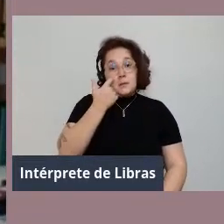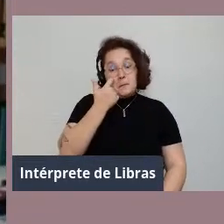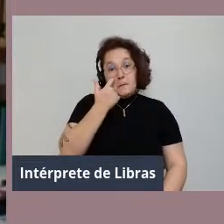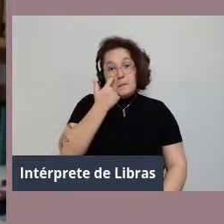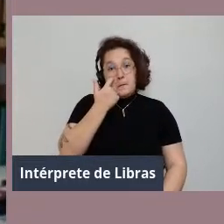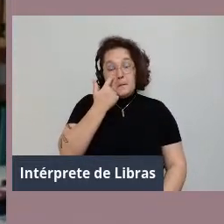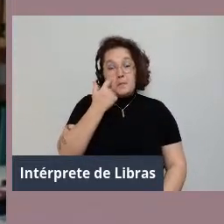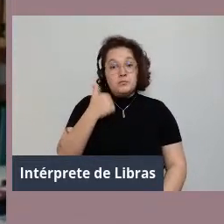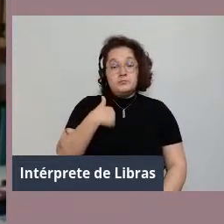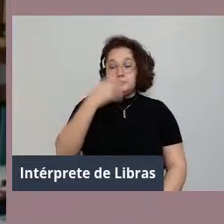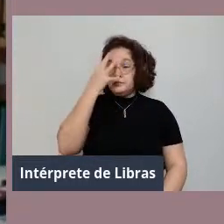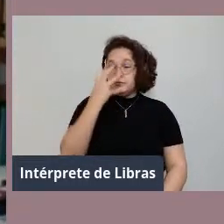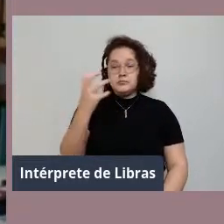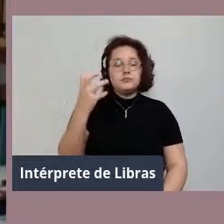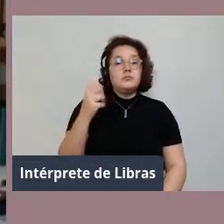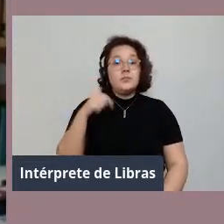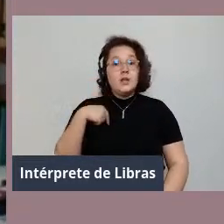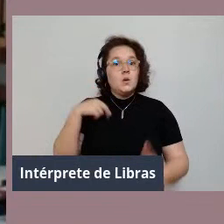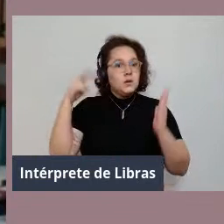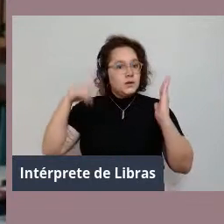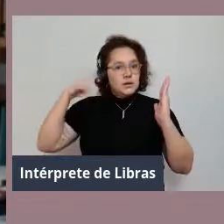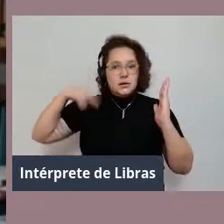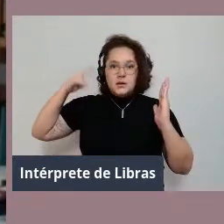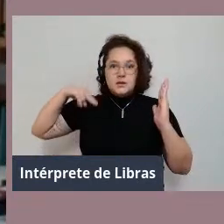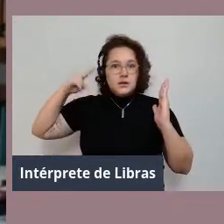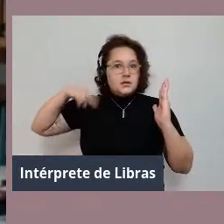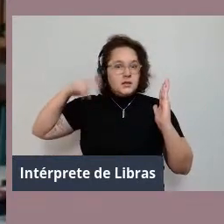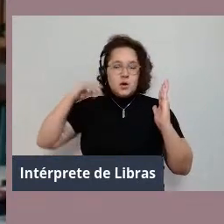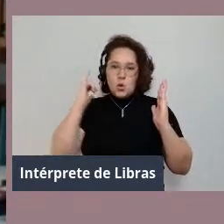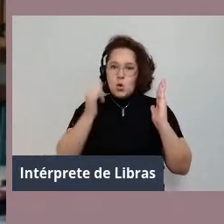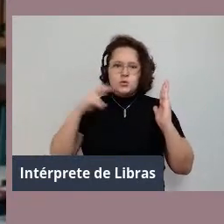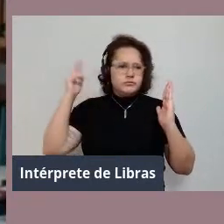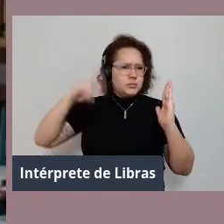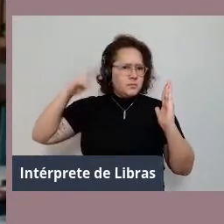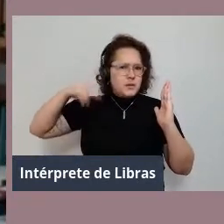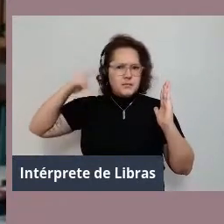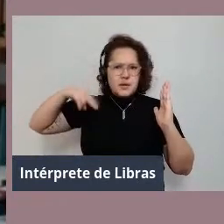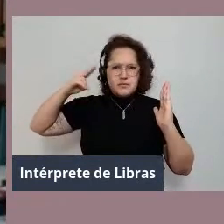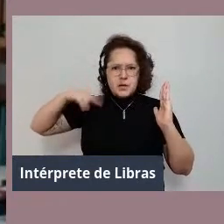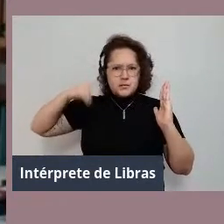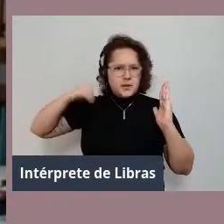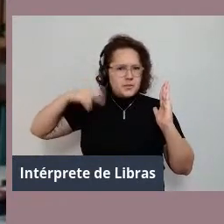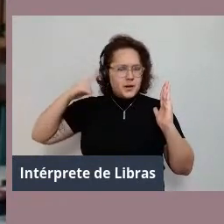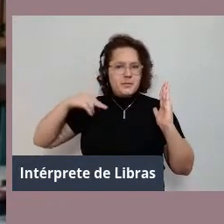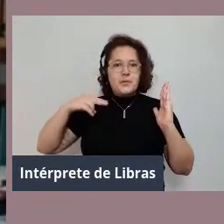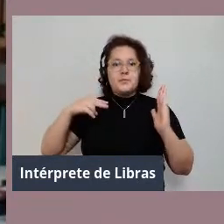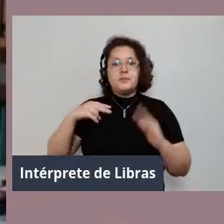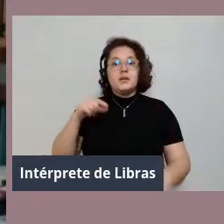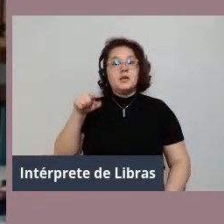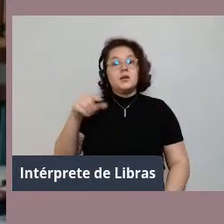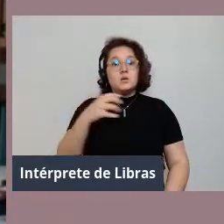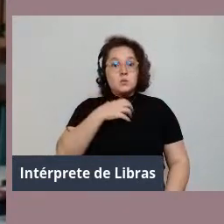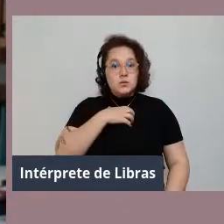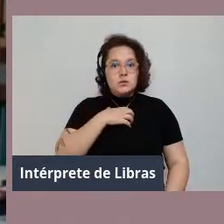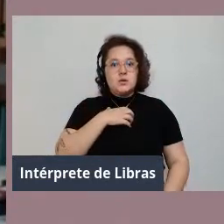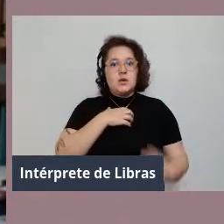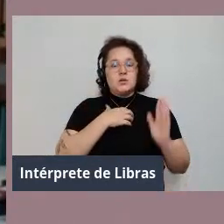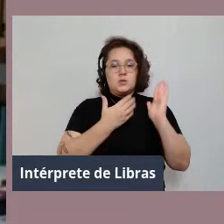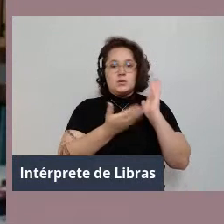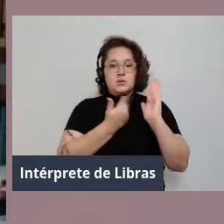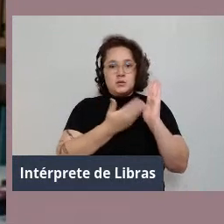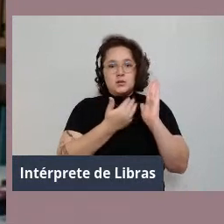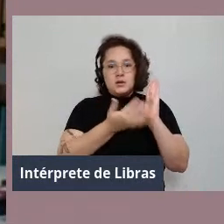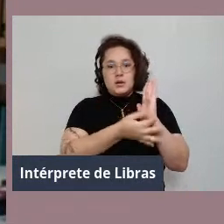Fascinada, eu li as crônicas e contos inquietantes que ela escrevia na sofisticadíssima revista